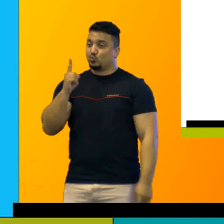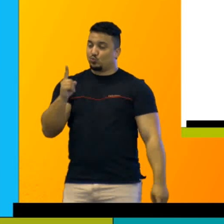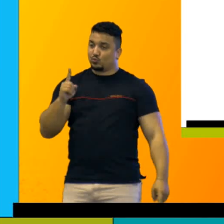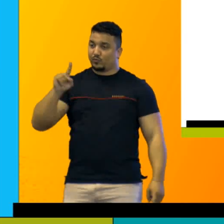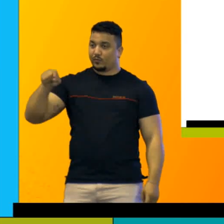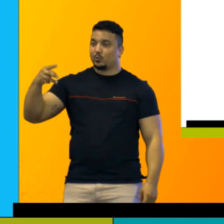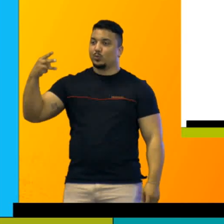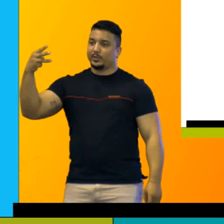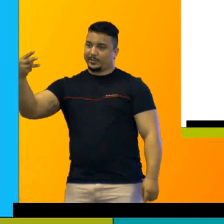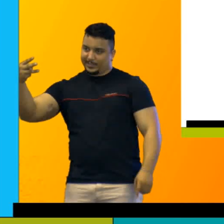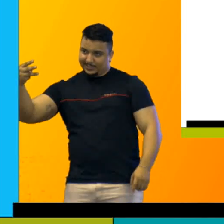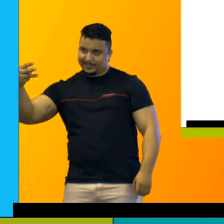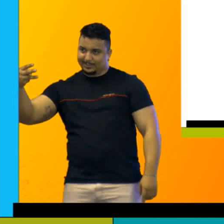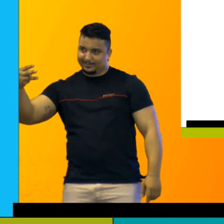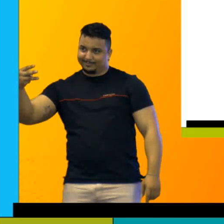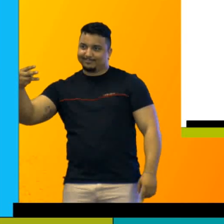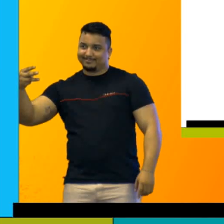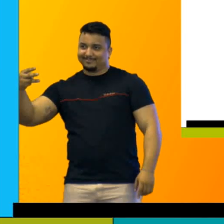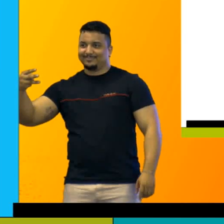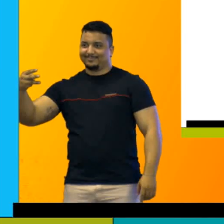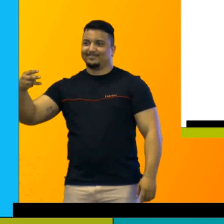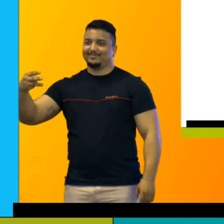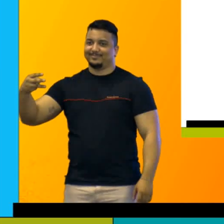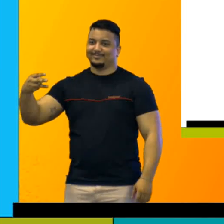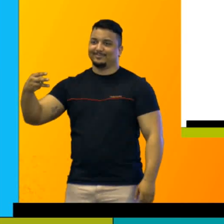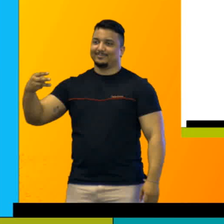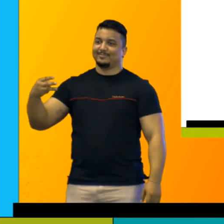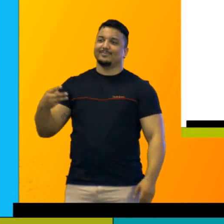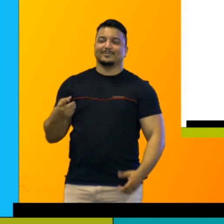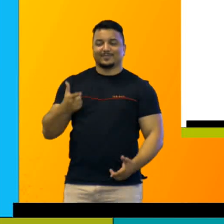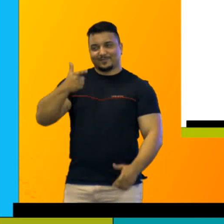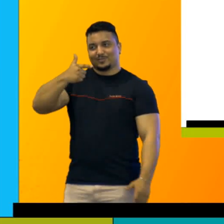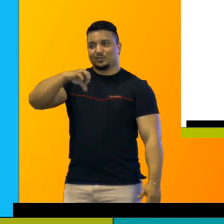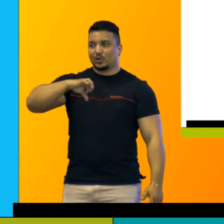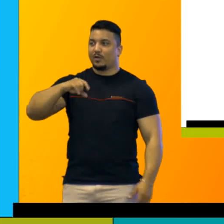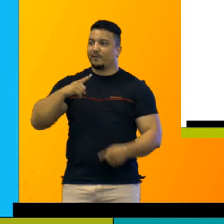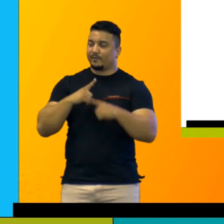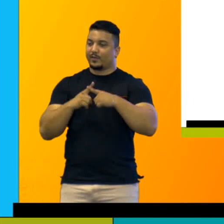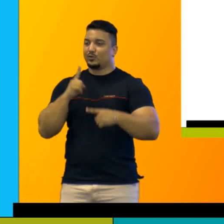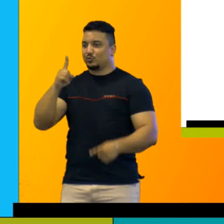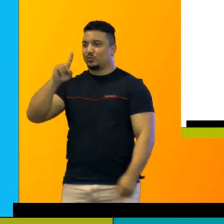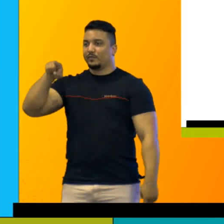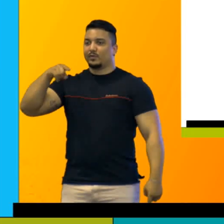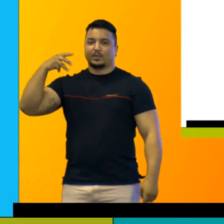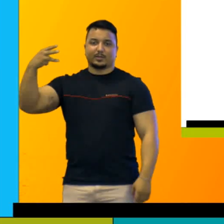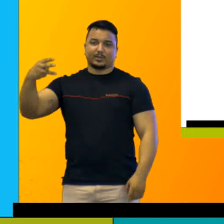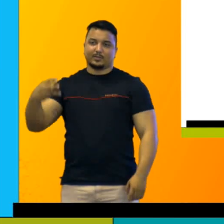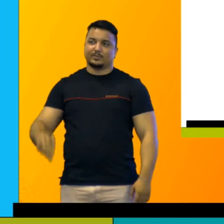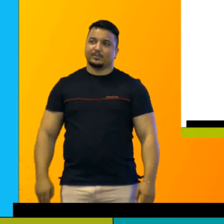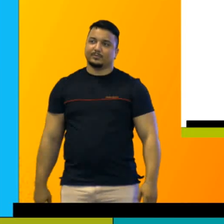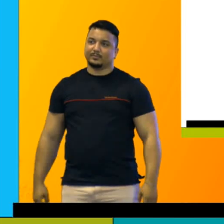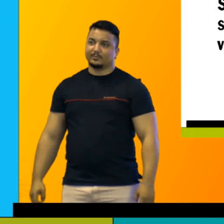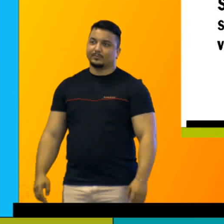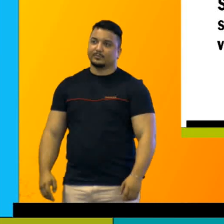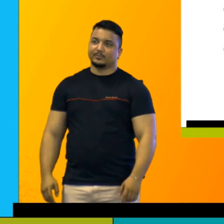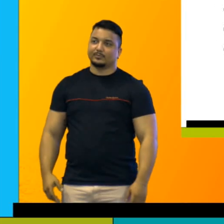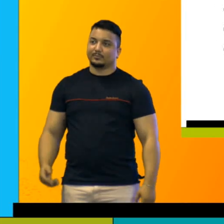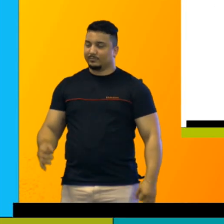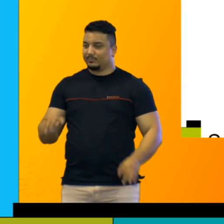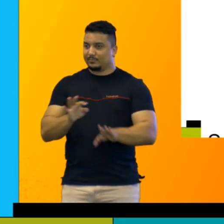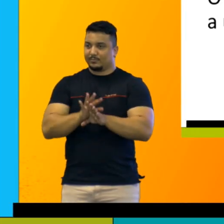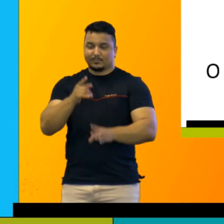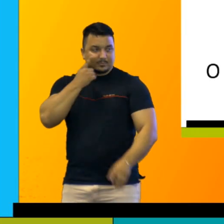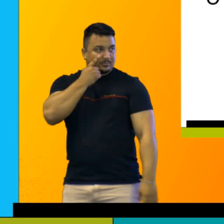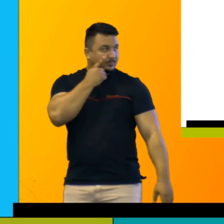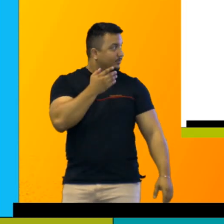vezes 1,3. 29, que é a média, vezes 1,3. Pronto, ó, então como é que foi a conta